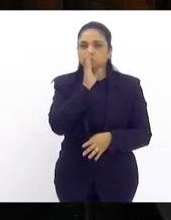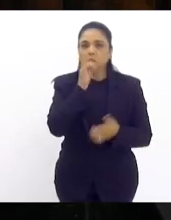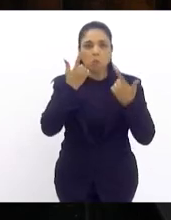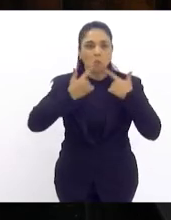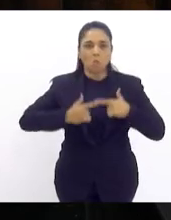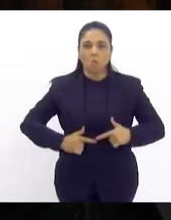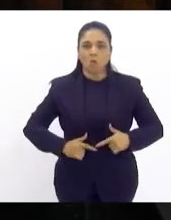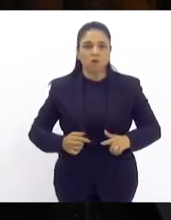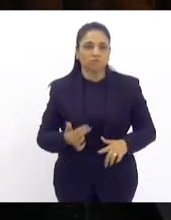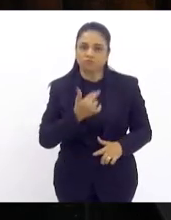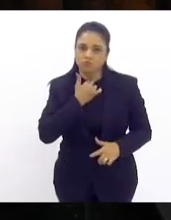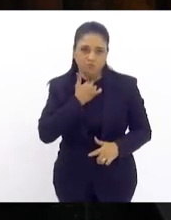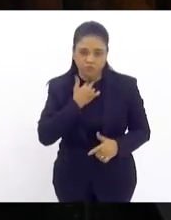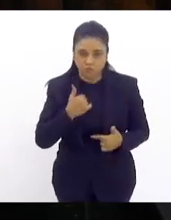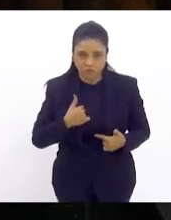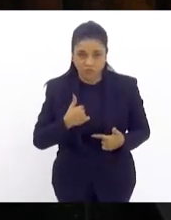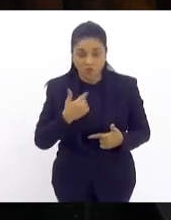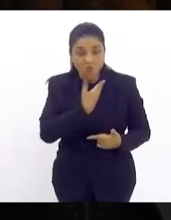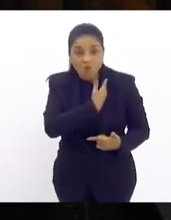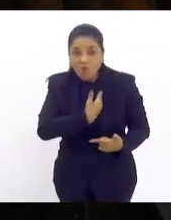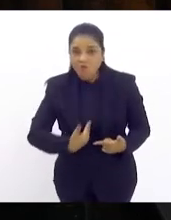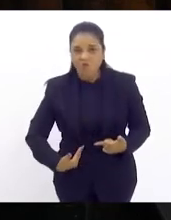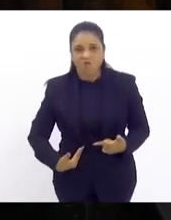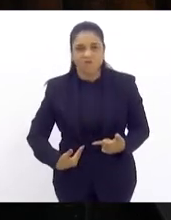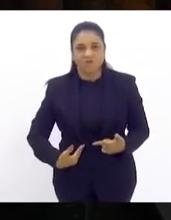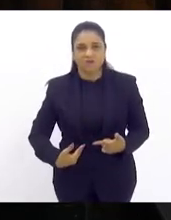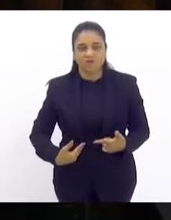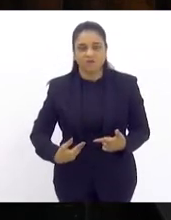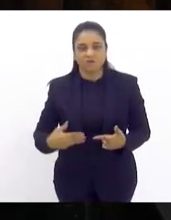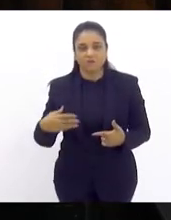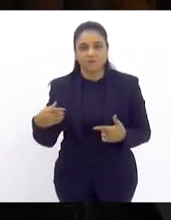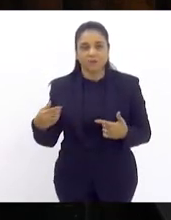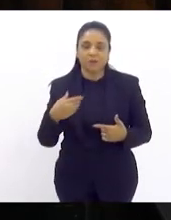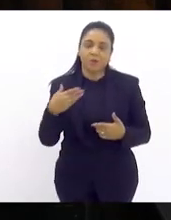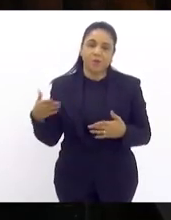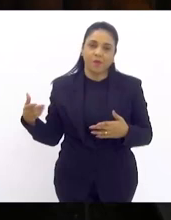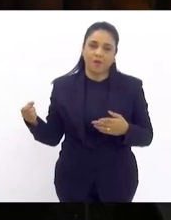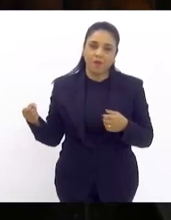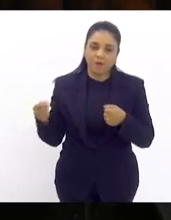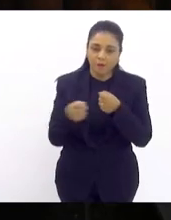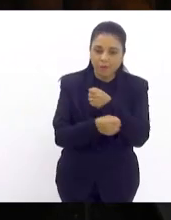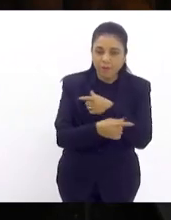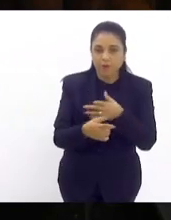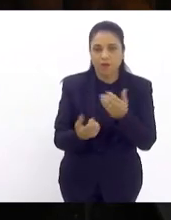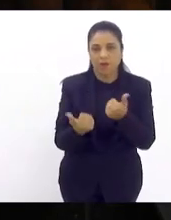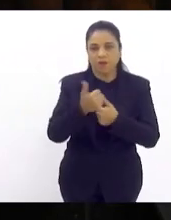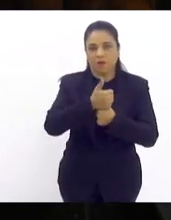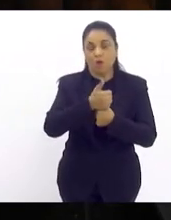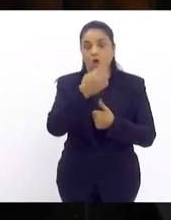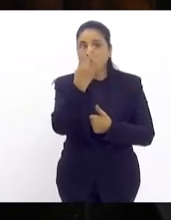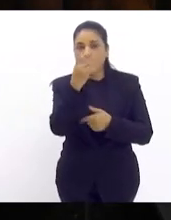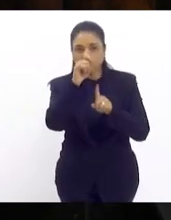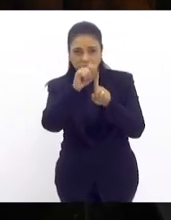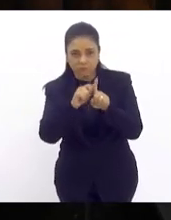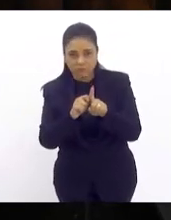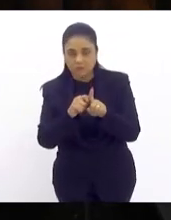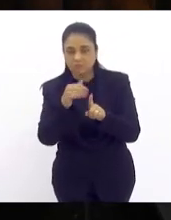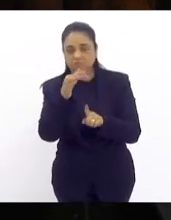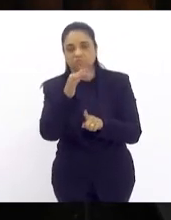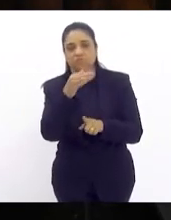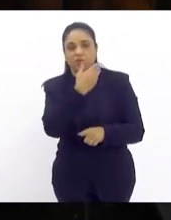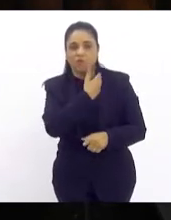governo quer estar entrou em praticamente quatro meses Federal